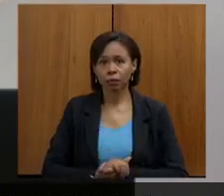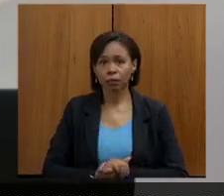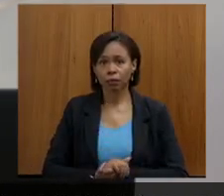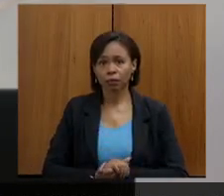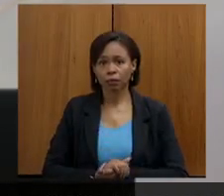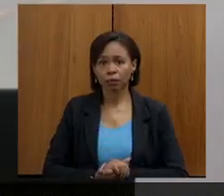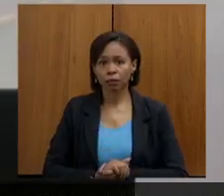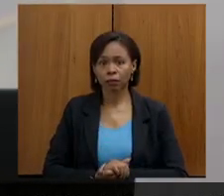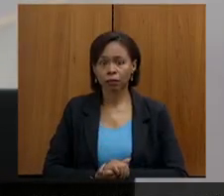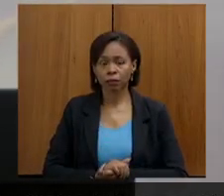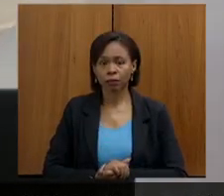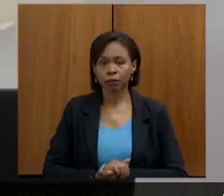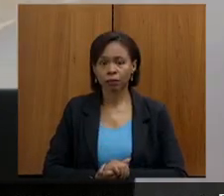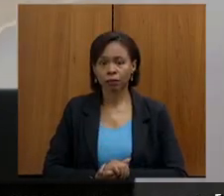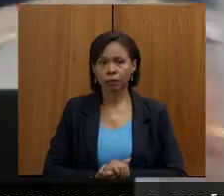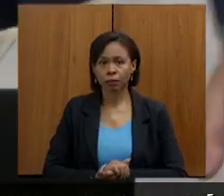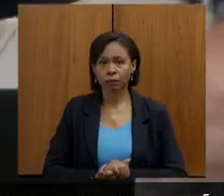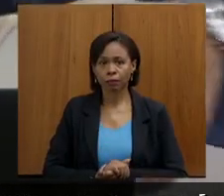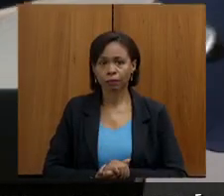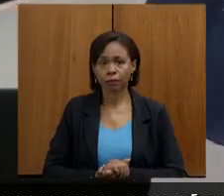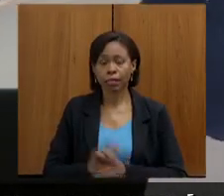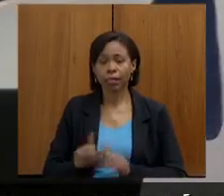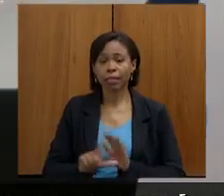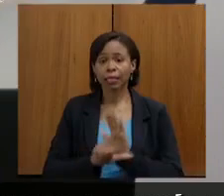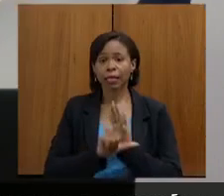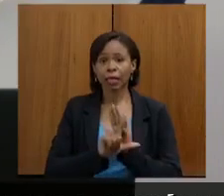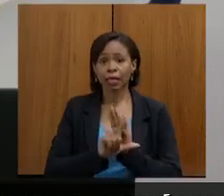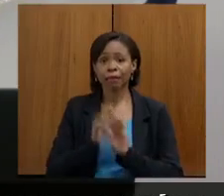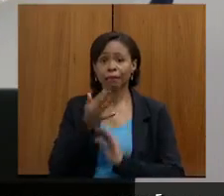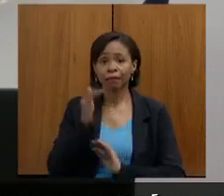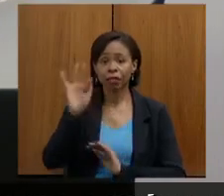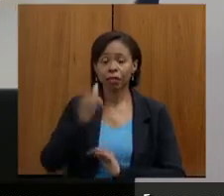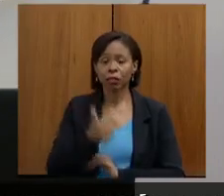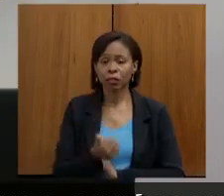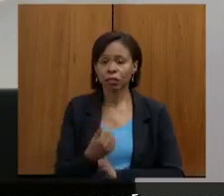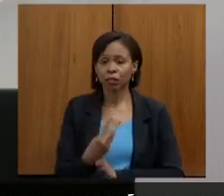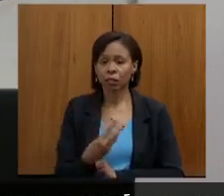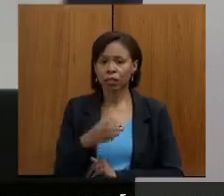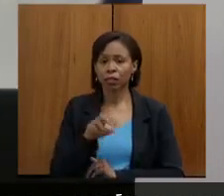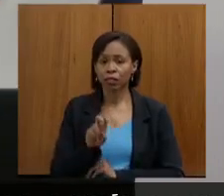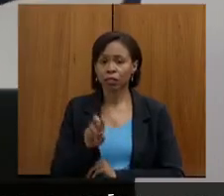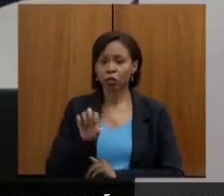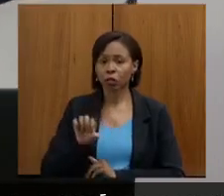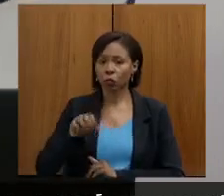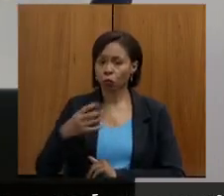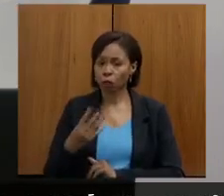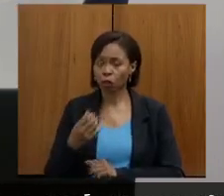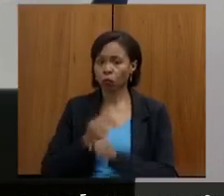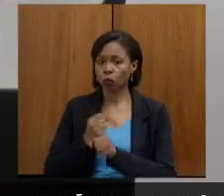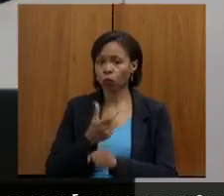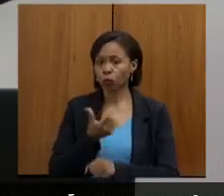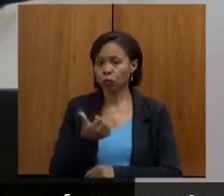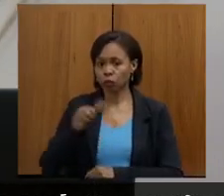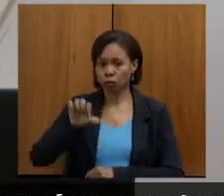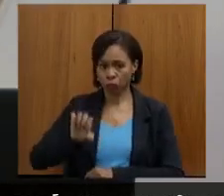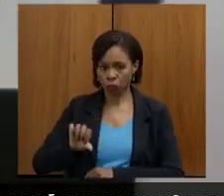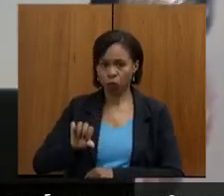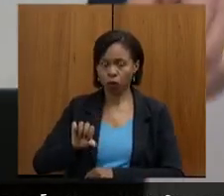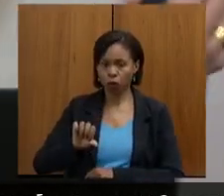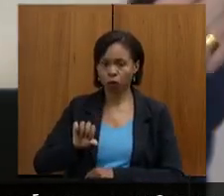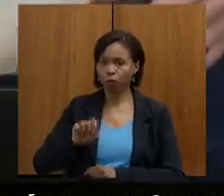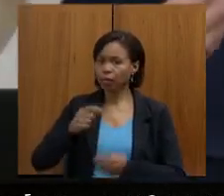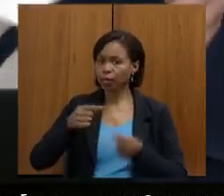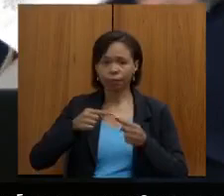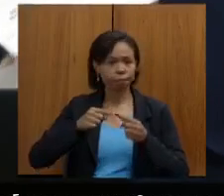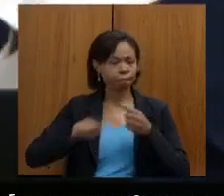e e da lei federal 13954 de 2019 que foi declarada